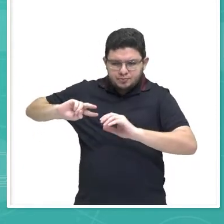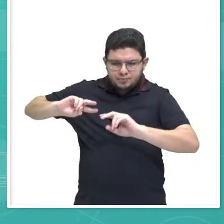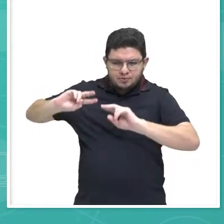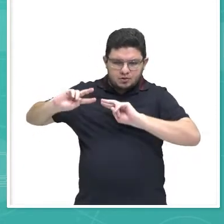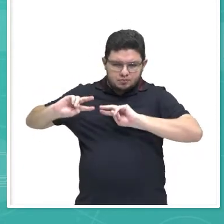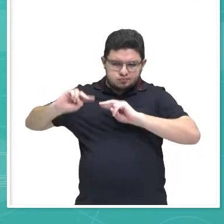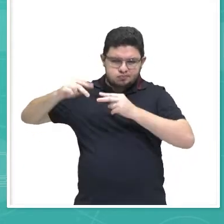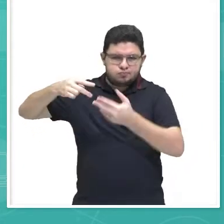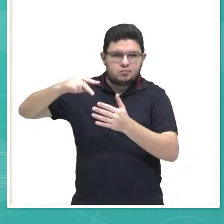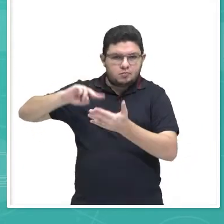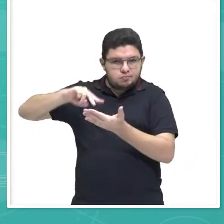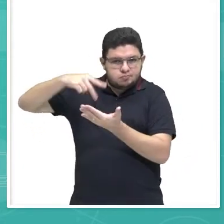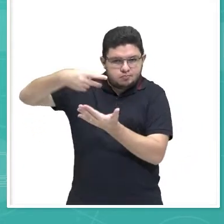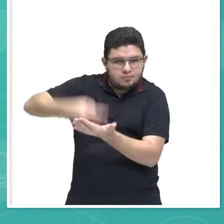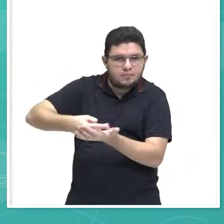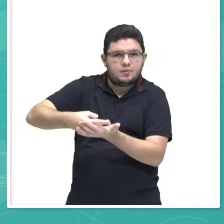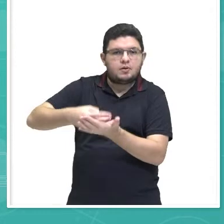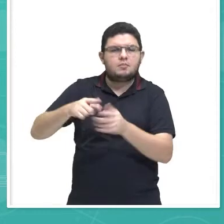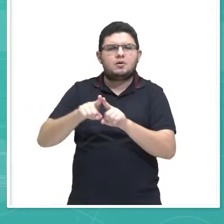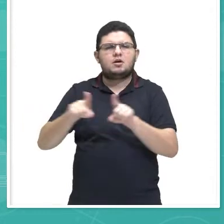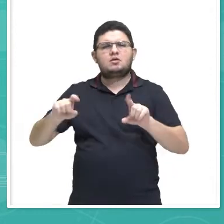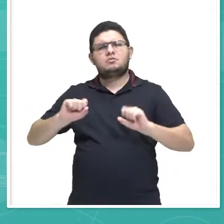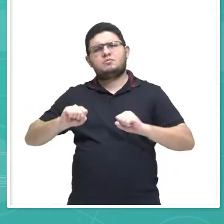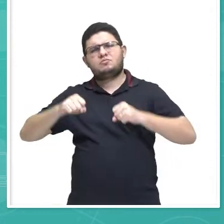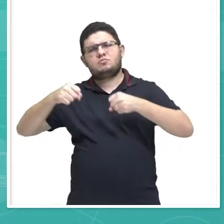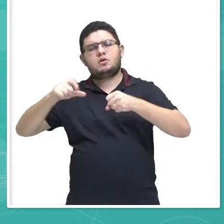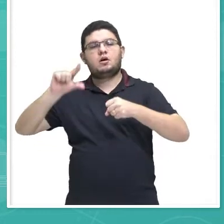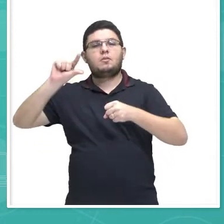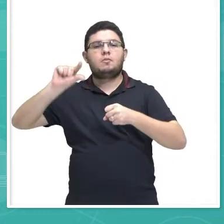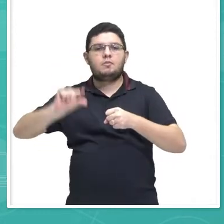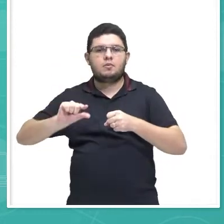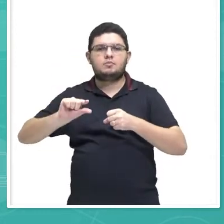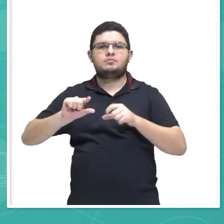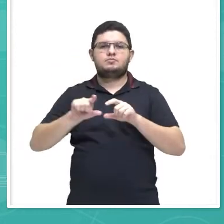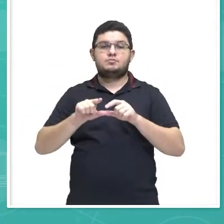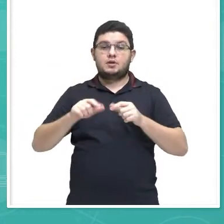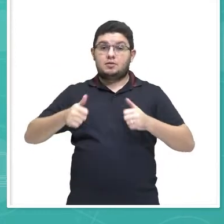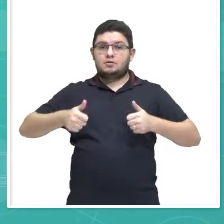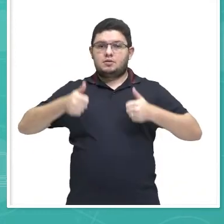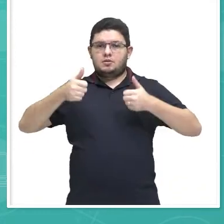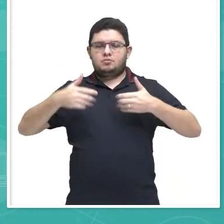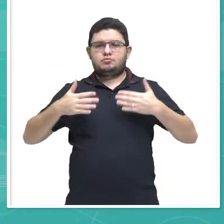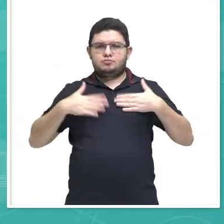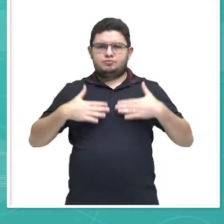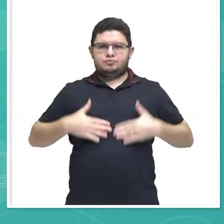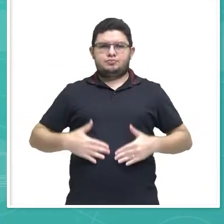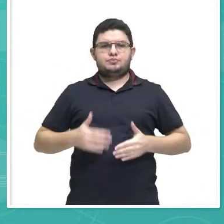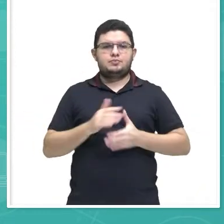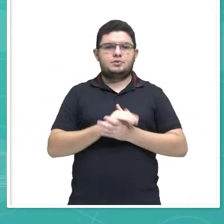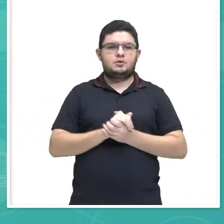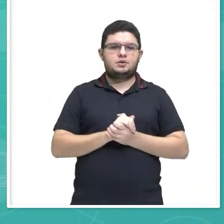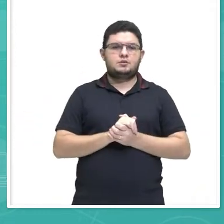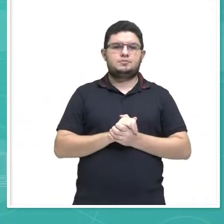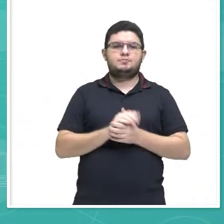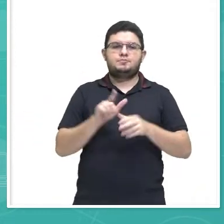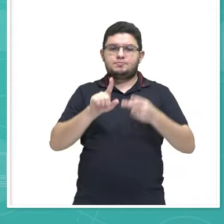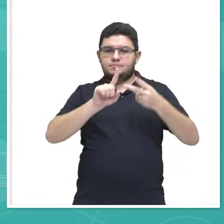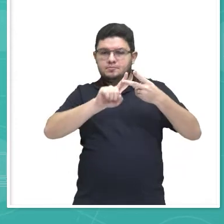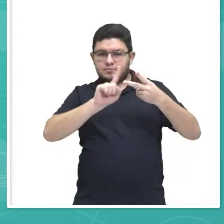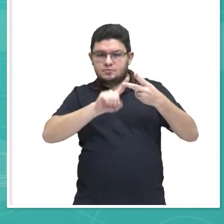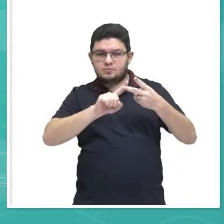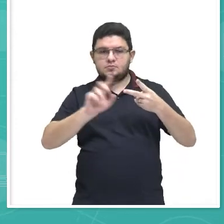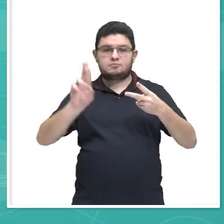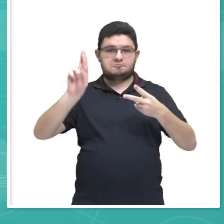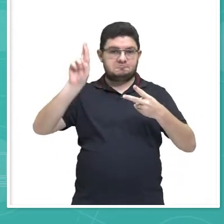Aproveitando o máximo a eficiência do seu corpo. Outro princípio é o princípio da prosperidade e